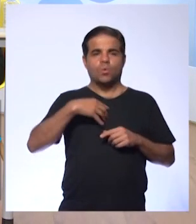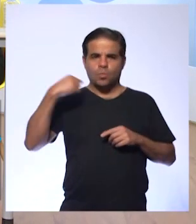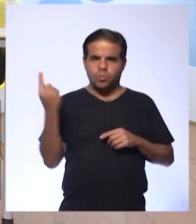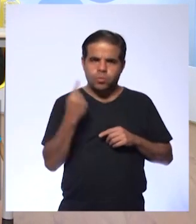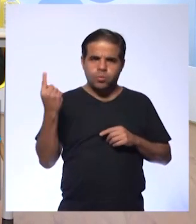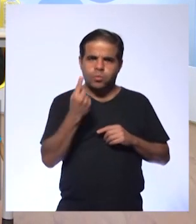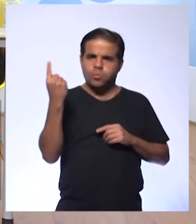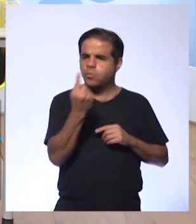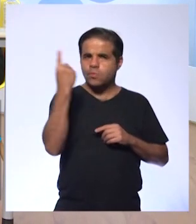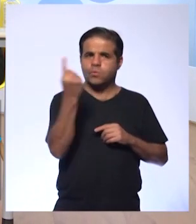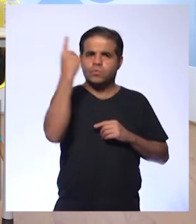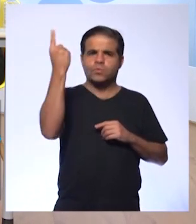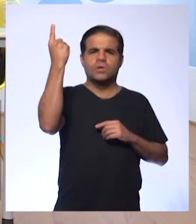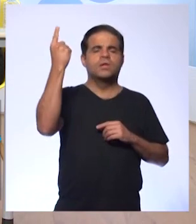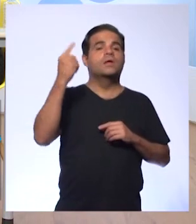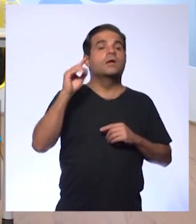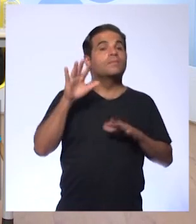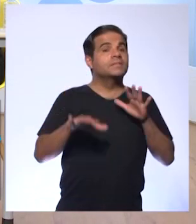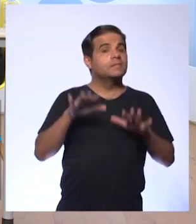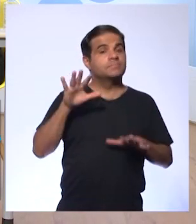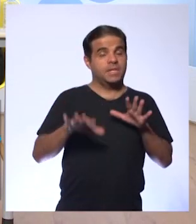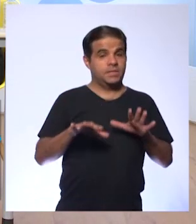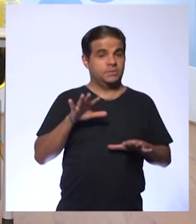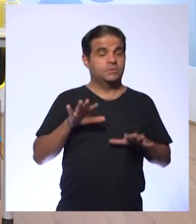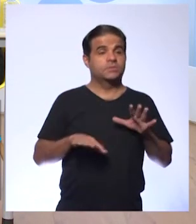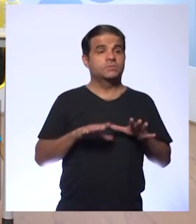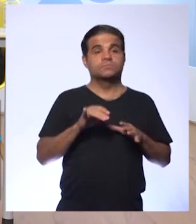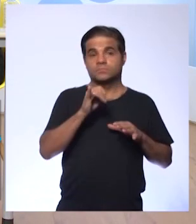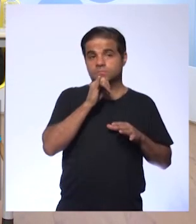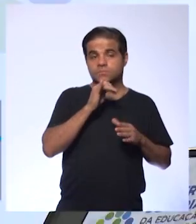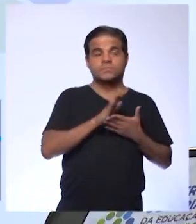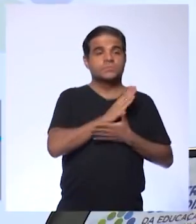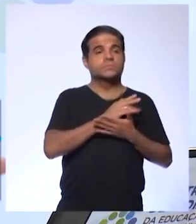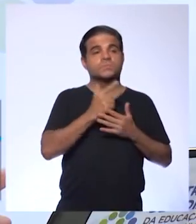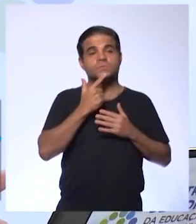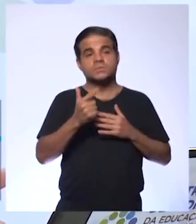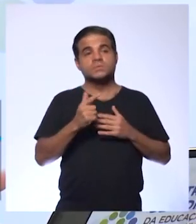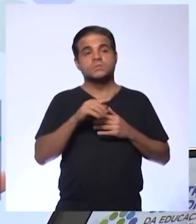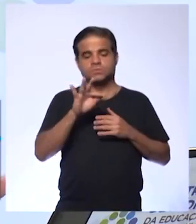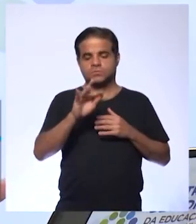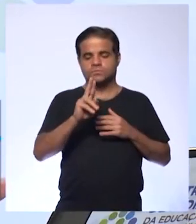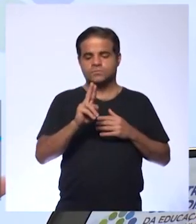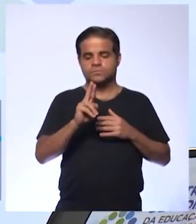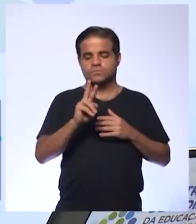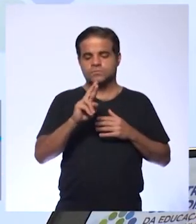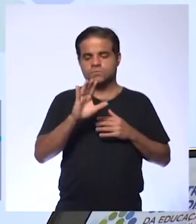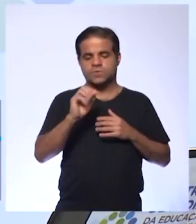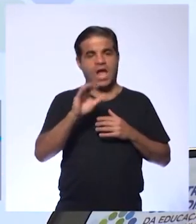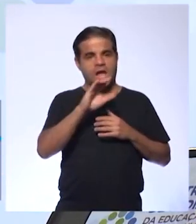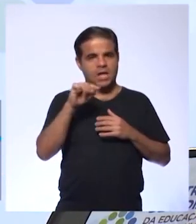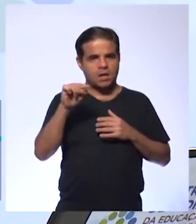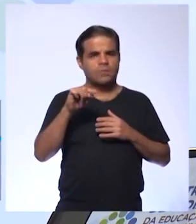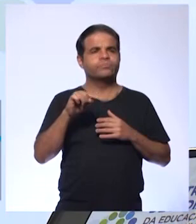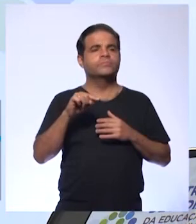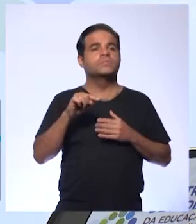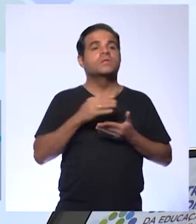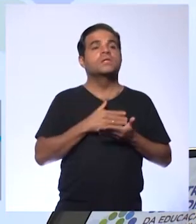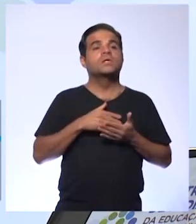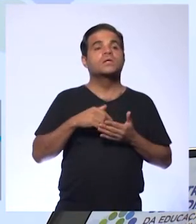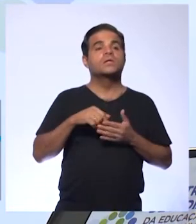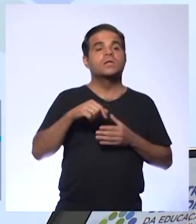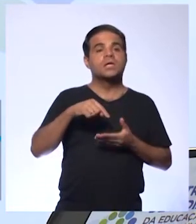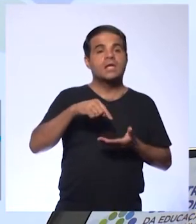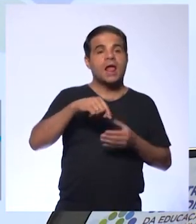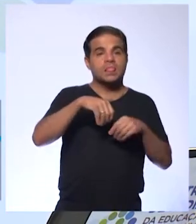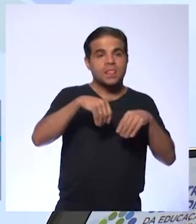deles. Só que aí depende da situação. Alguns dizem, por exemplo, que o furacão, né, ele acaba atingindo o